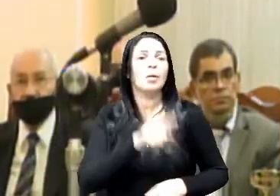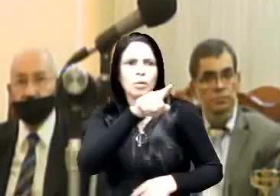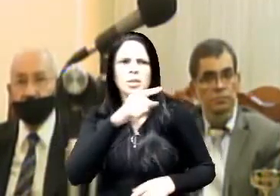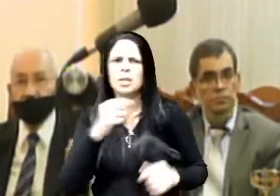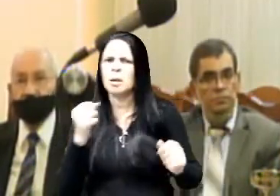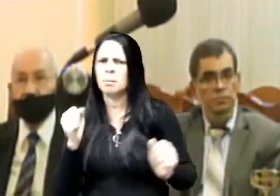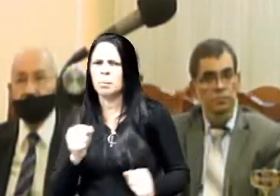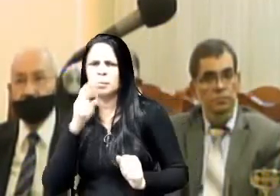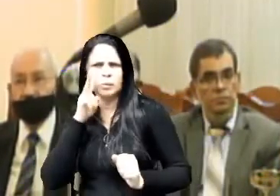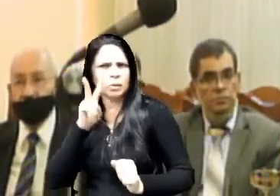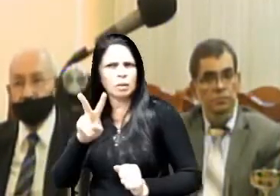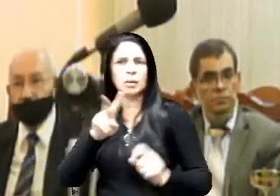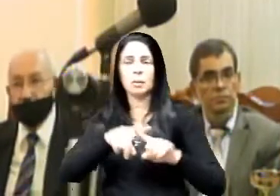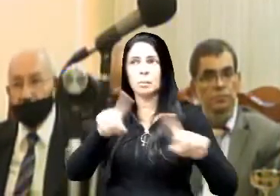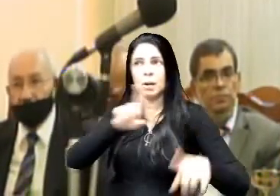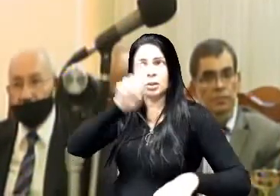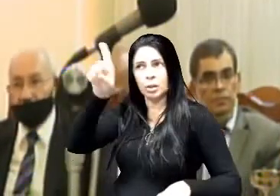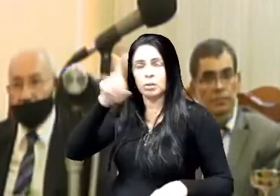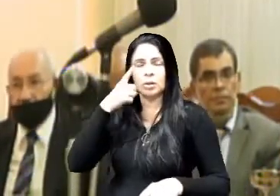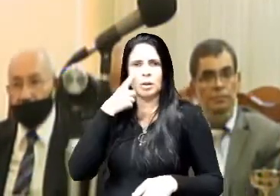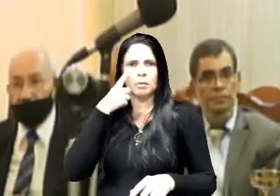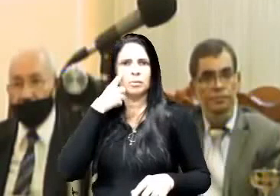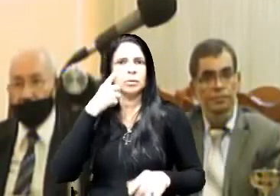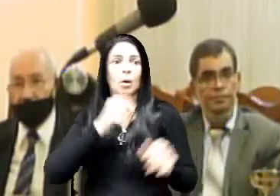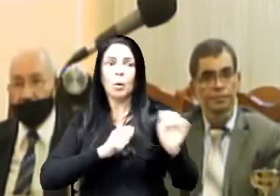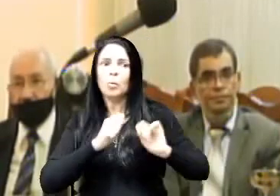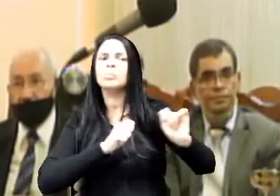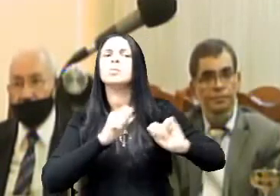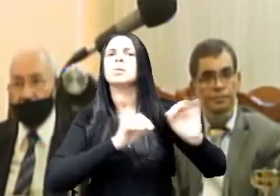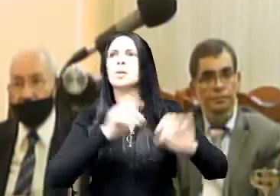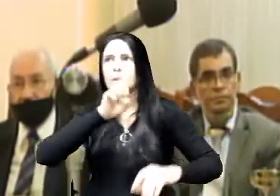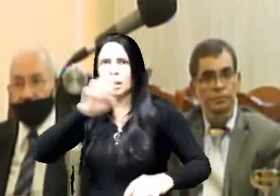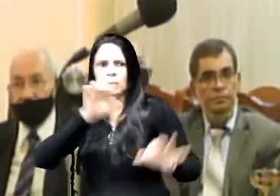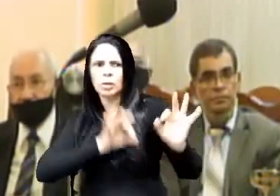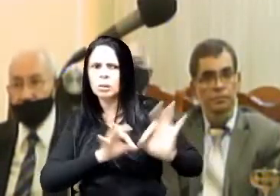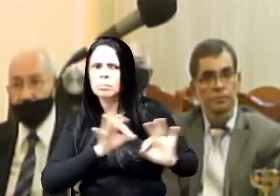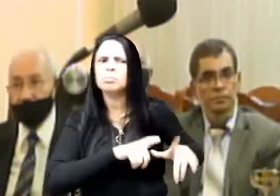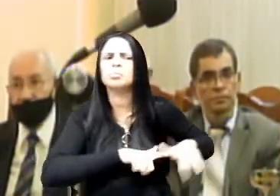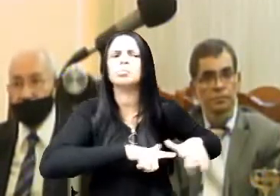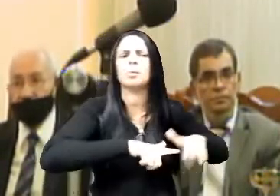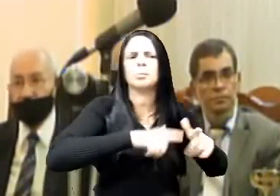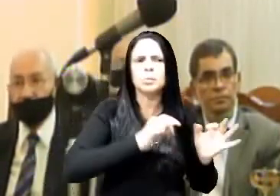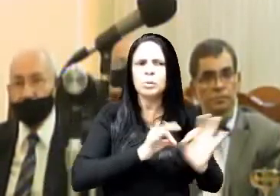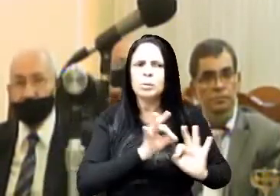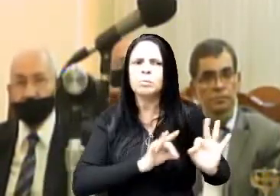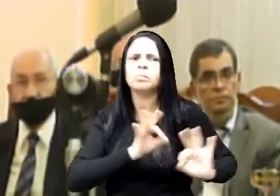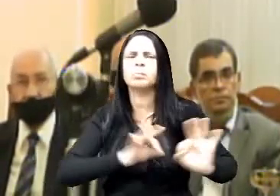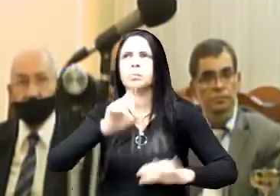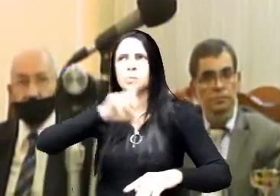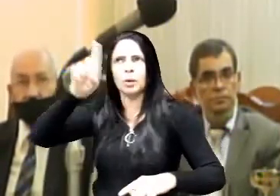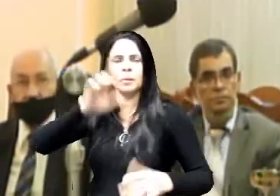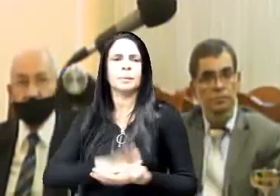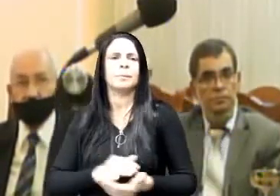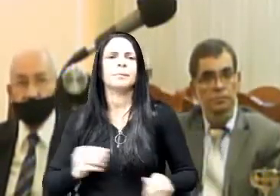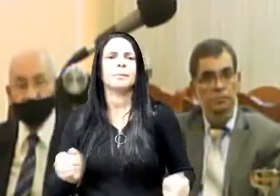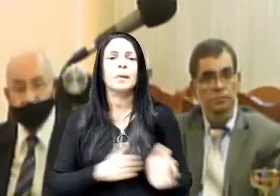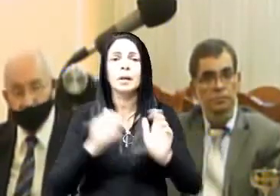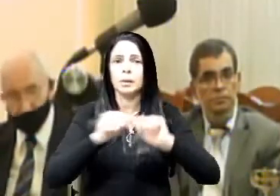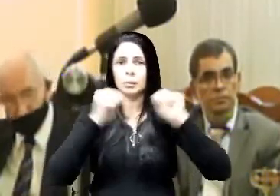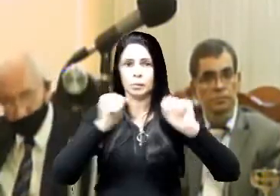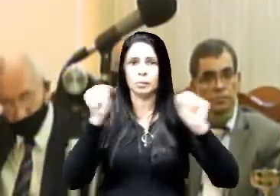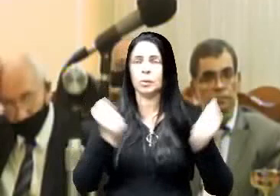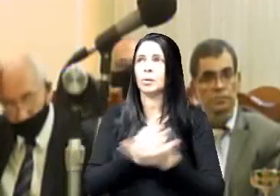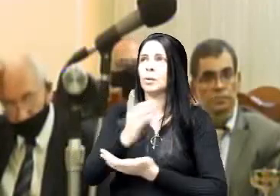vendo, mas Deus está agindo. Deus está trabalhando. Aleluia, glória a